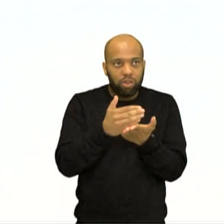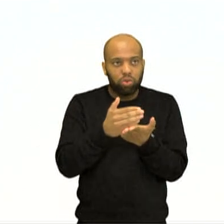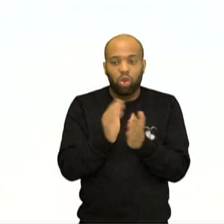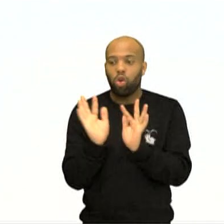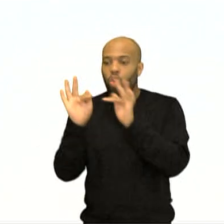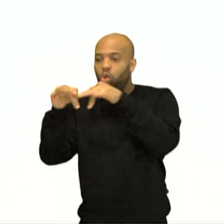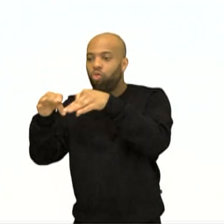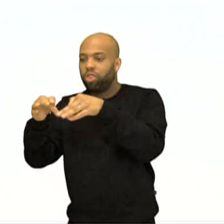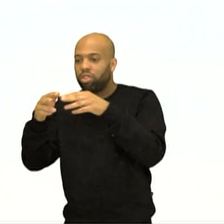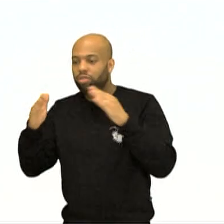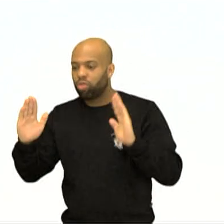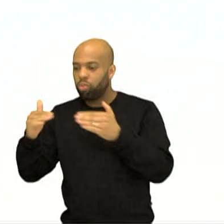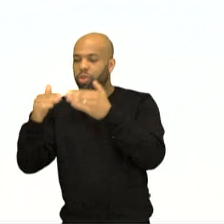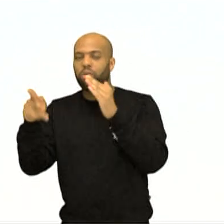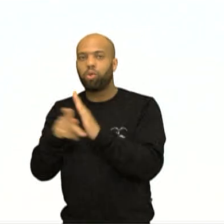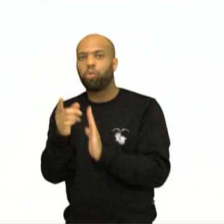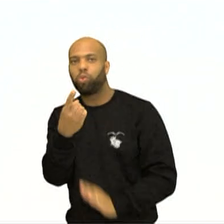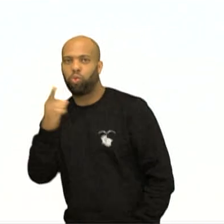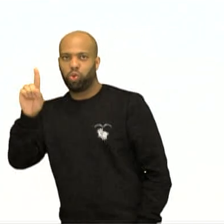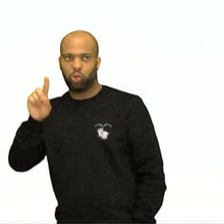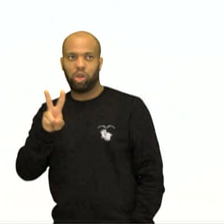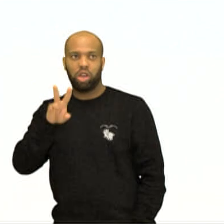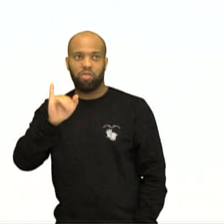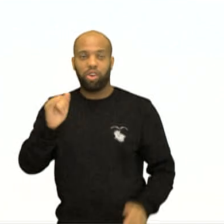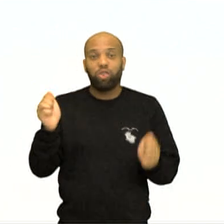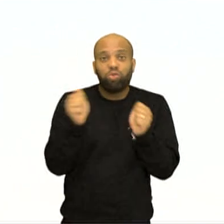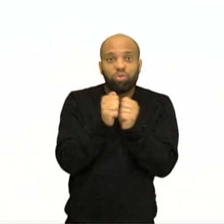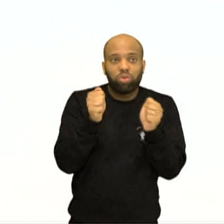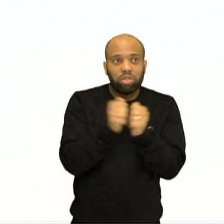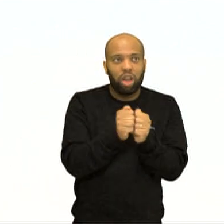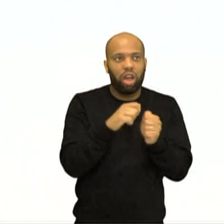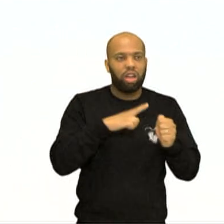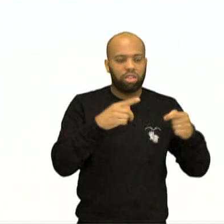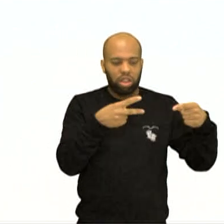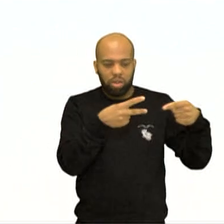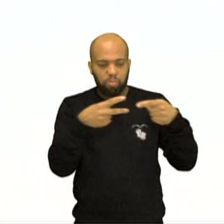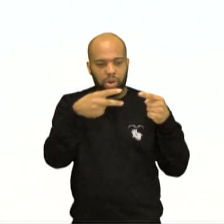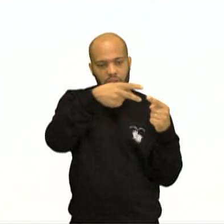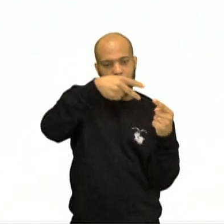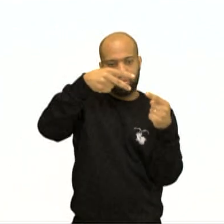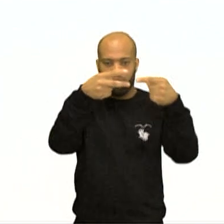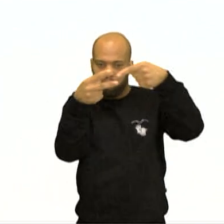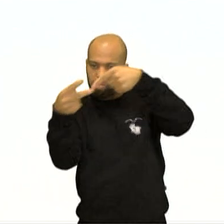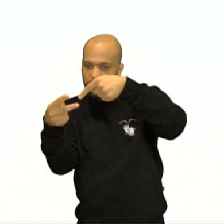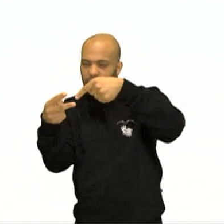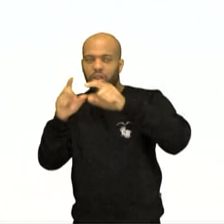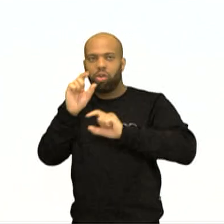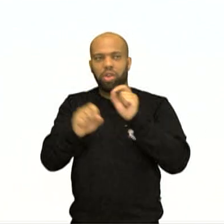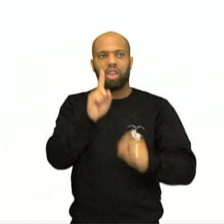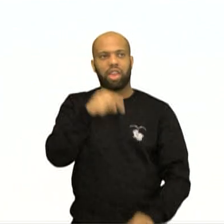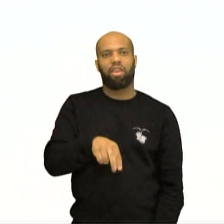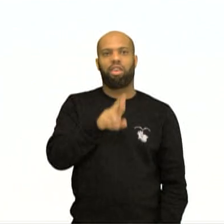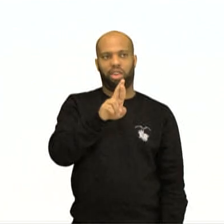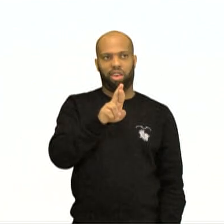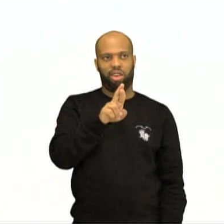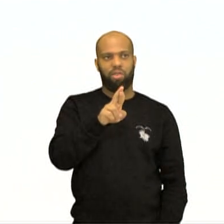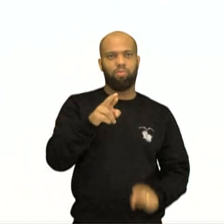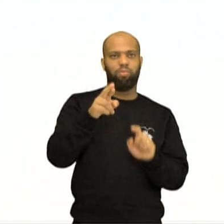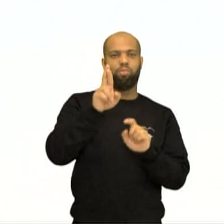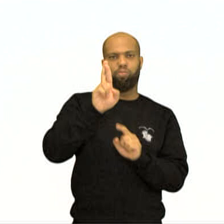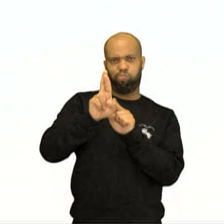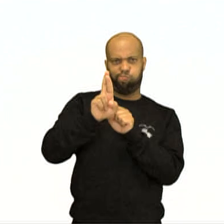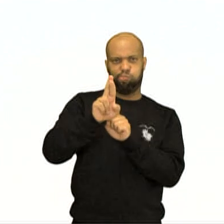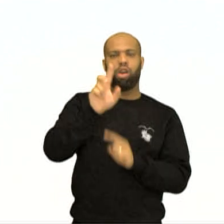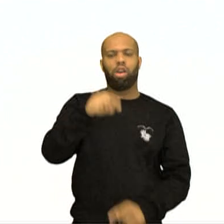vetor. Ou seja, eu vou traçar uma junção entre esses vetores ali e chamar isso de resultante, certo? Então